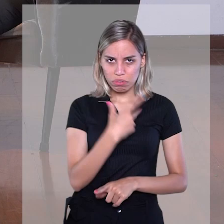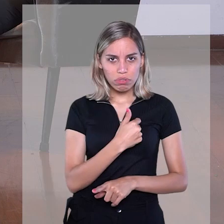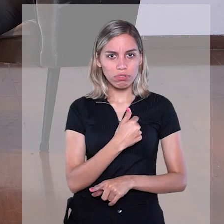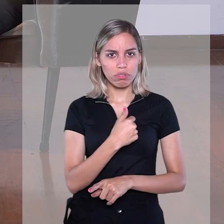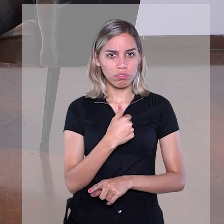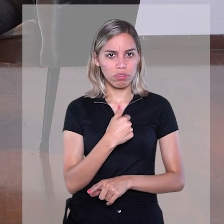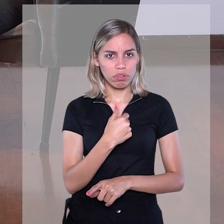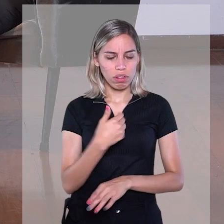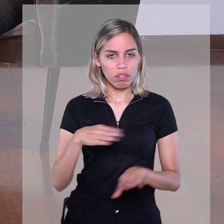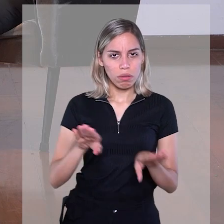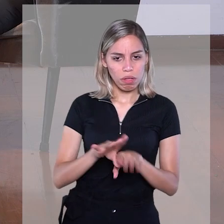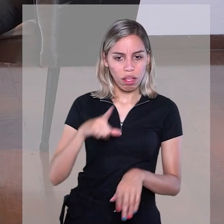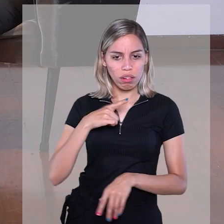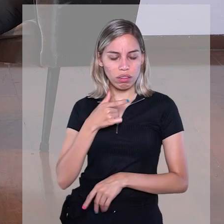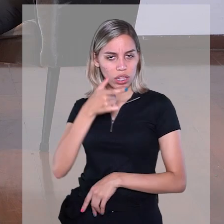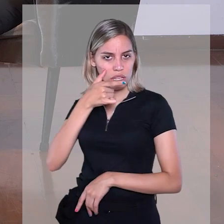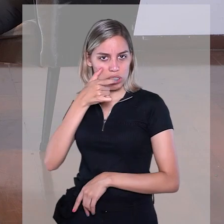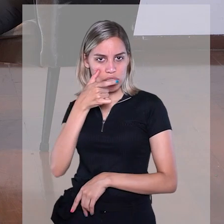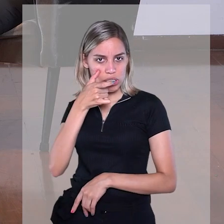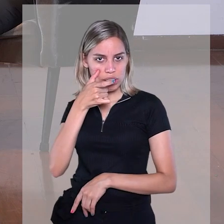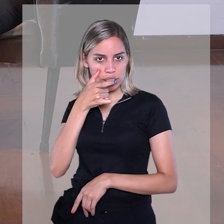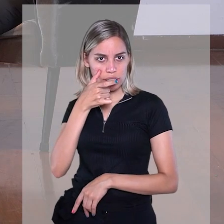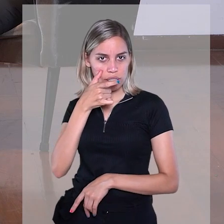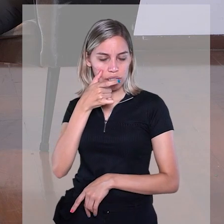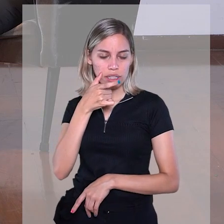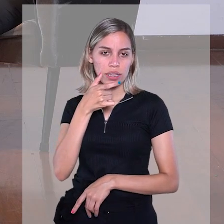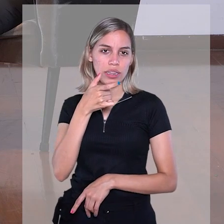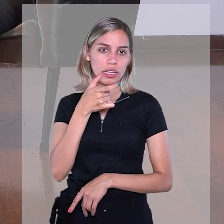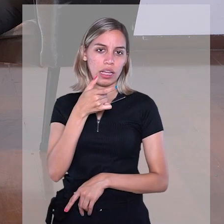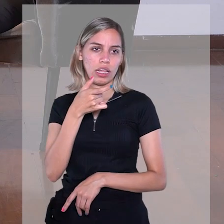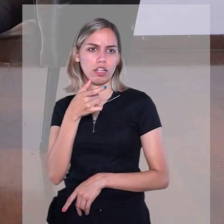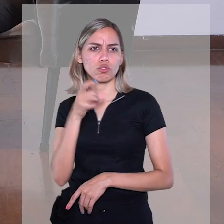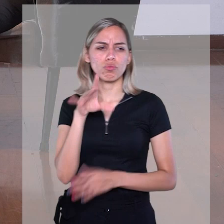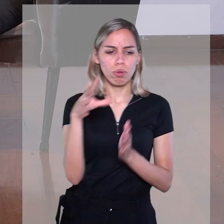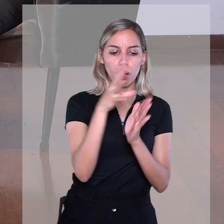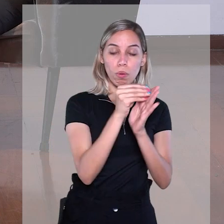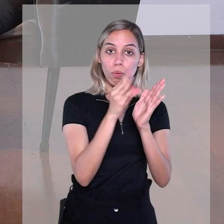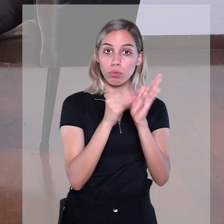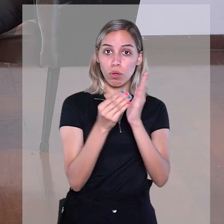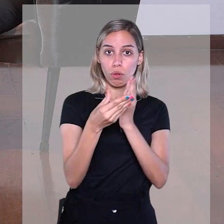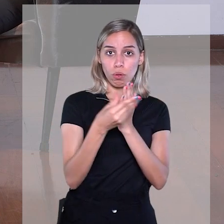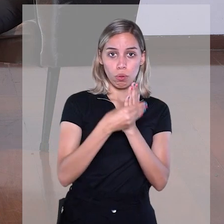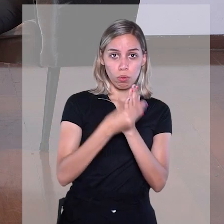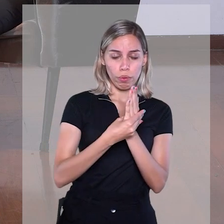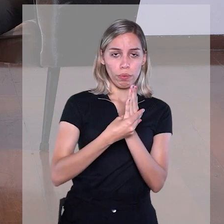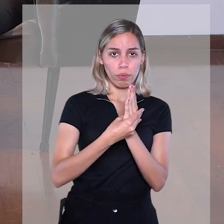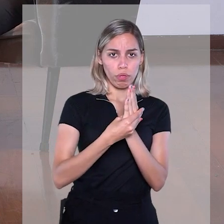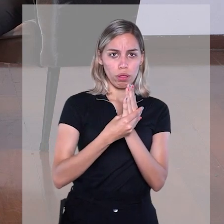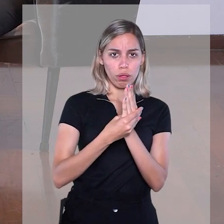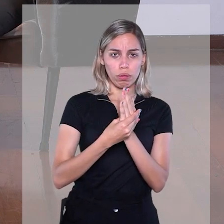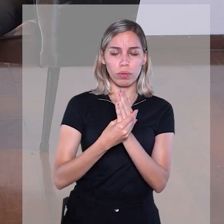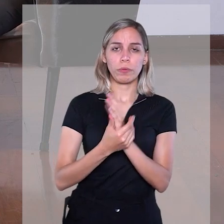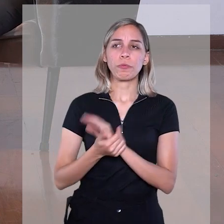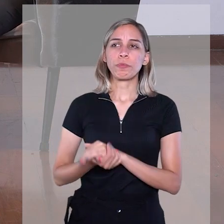o conteúdo das narrativas. Como eu digo, eu coloco isso no